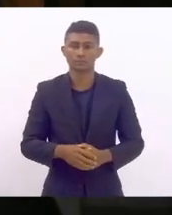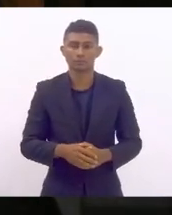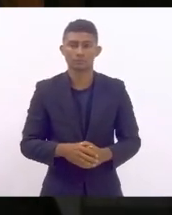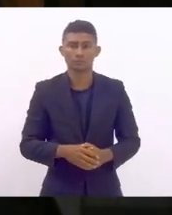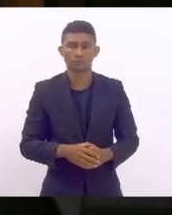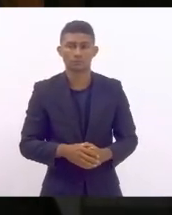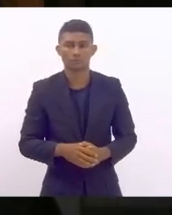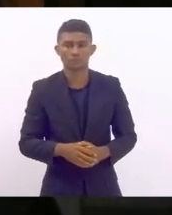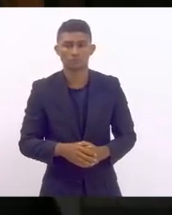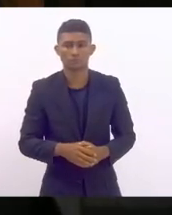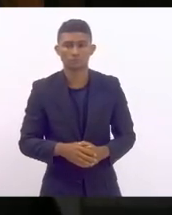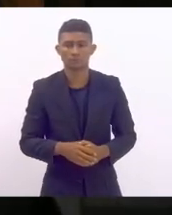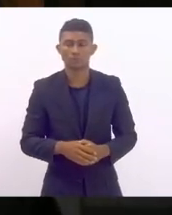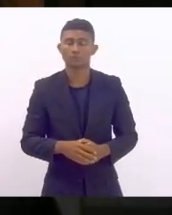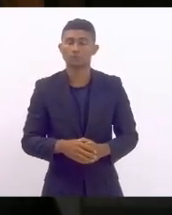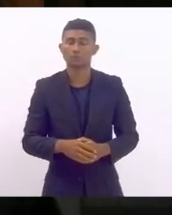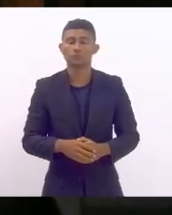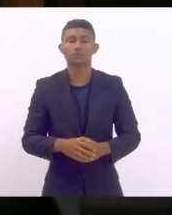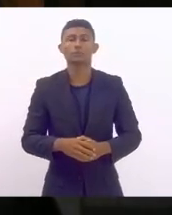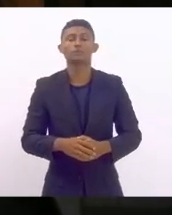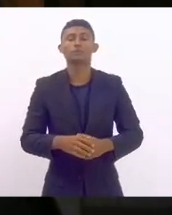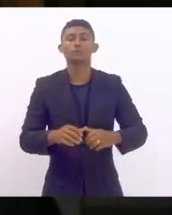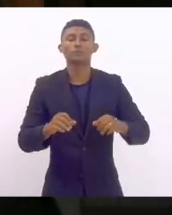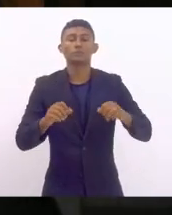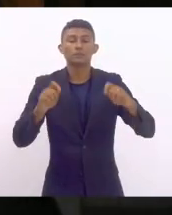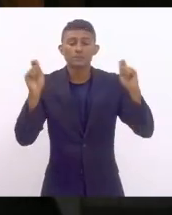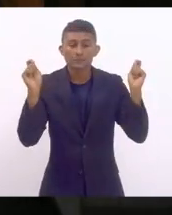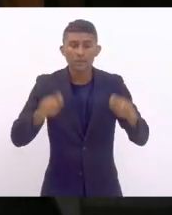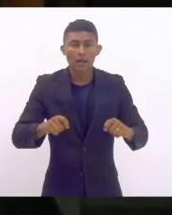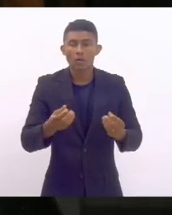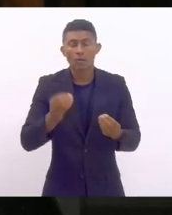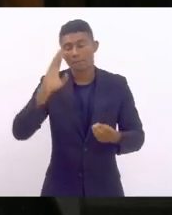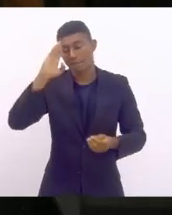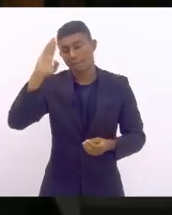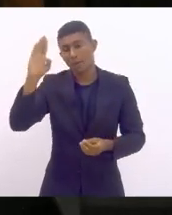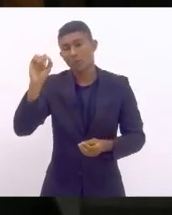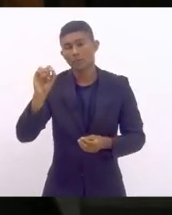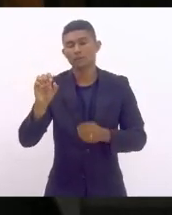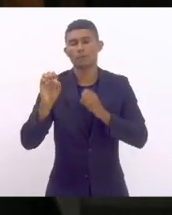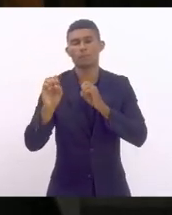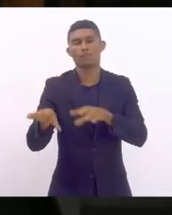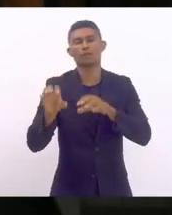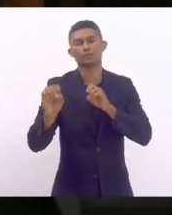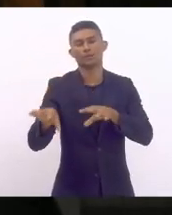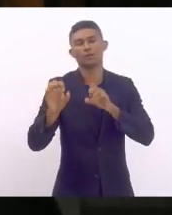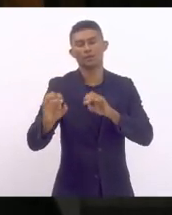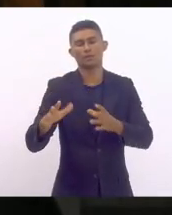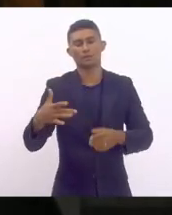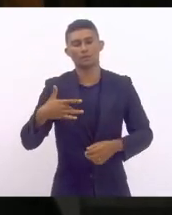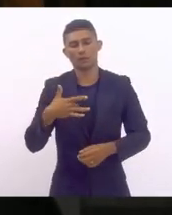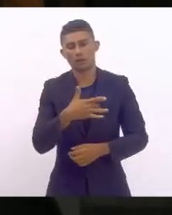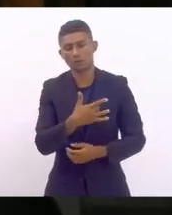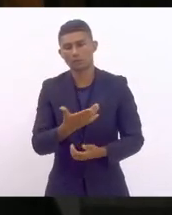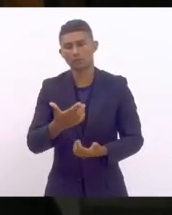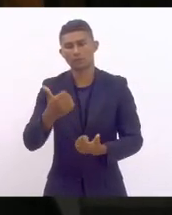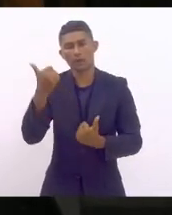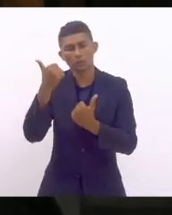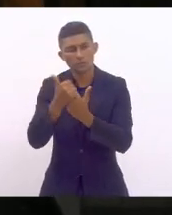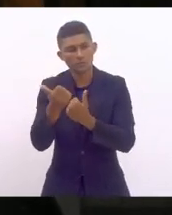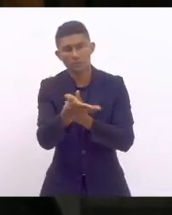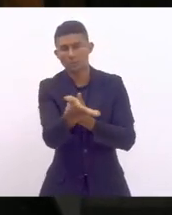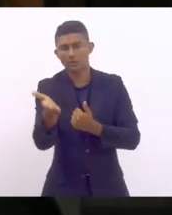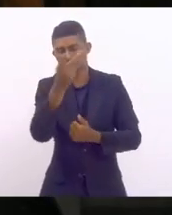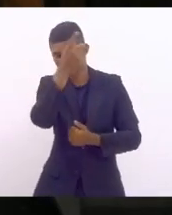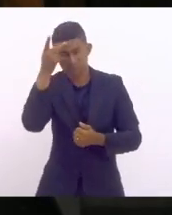com a primazia de educação da saúde com auxílio aos mais necessitados com